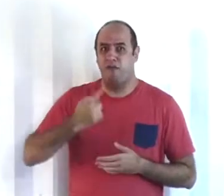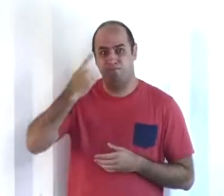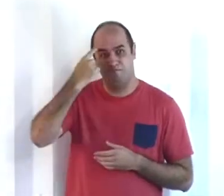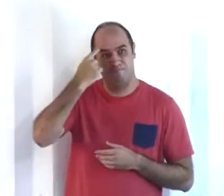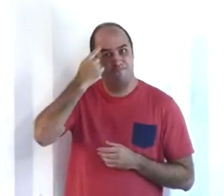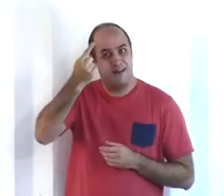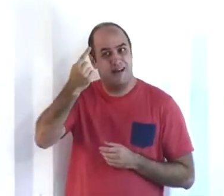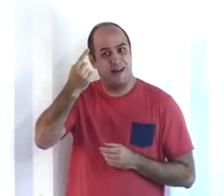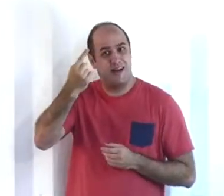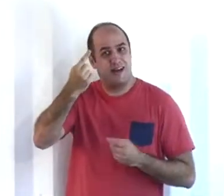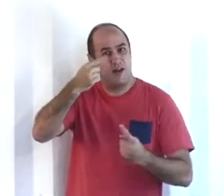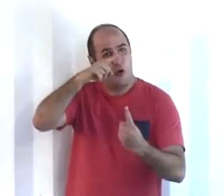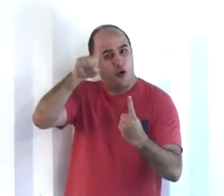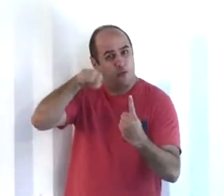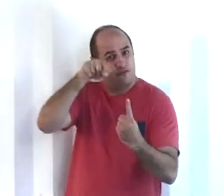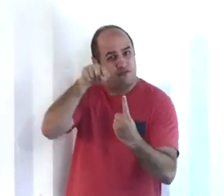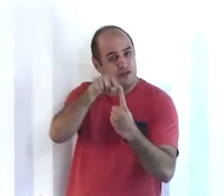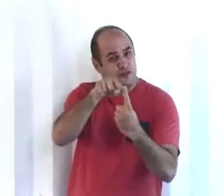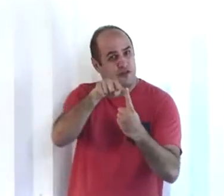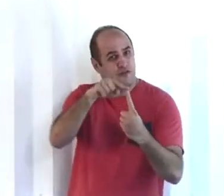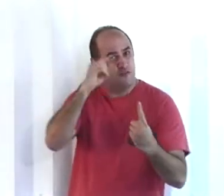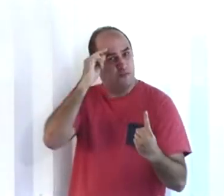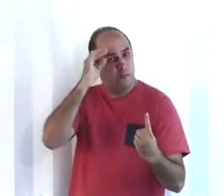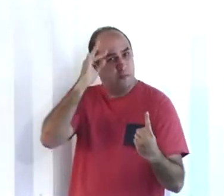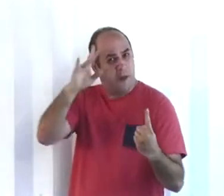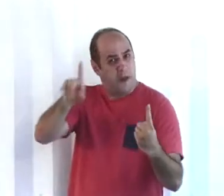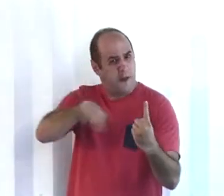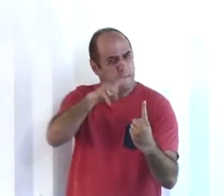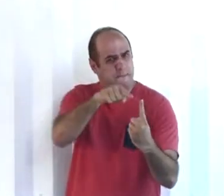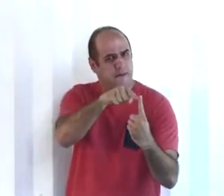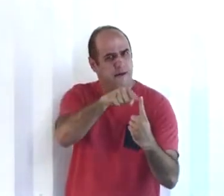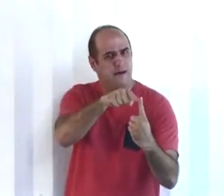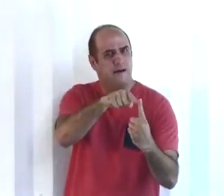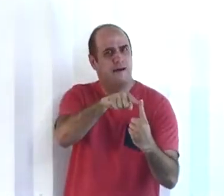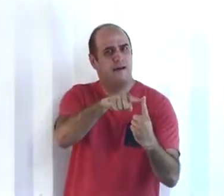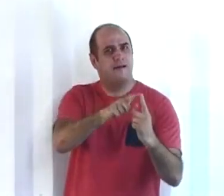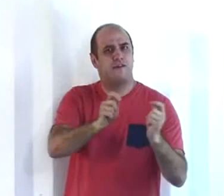coisa para que se corra, então, de maneira